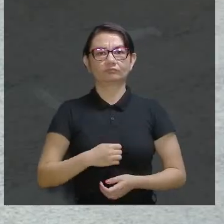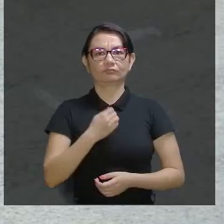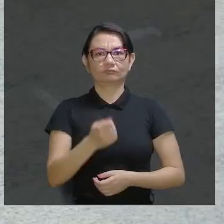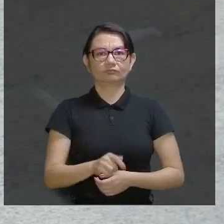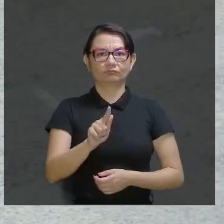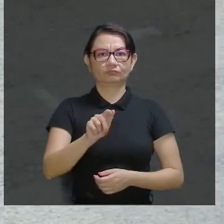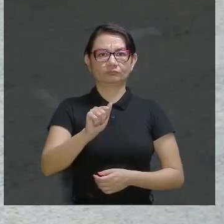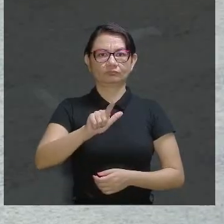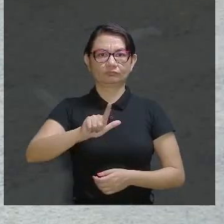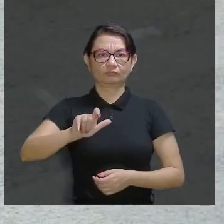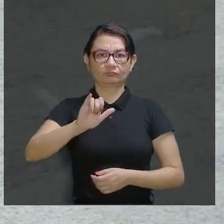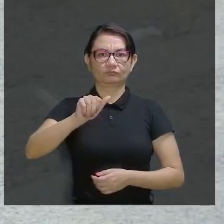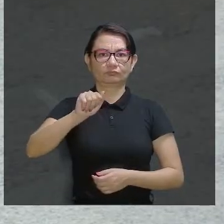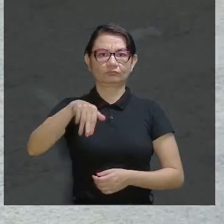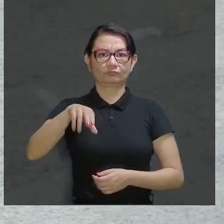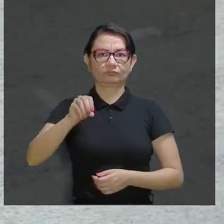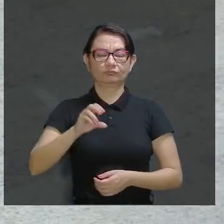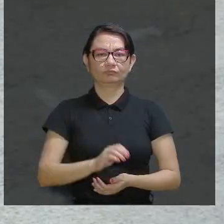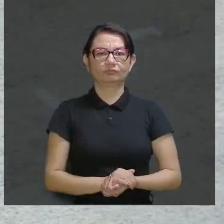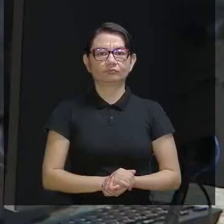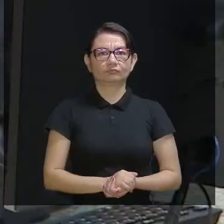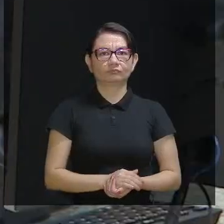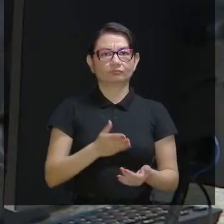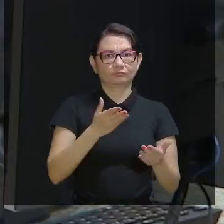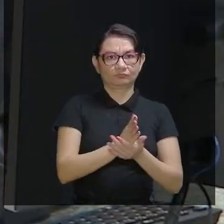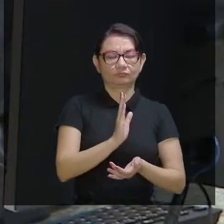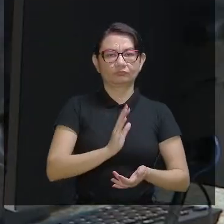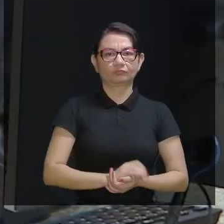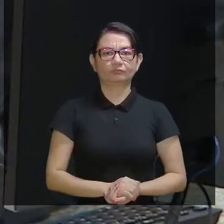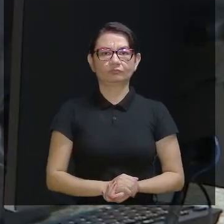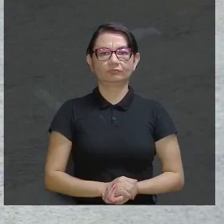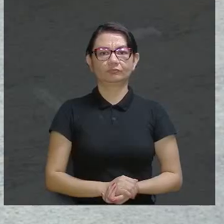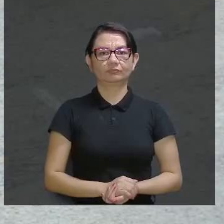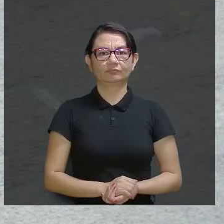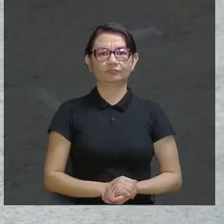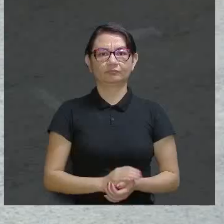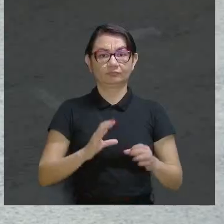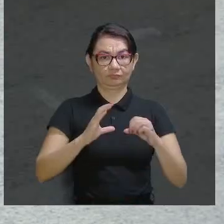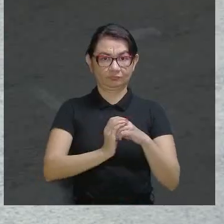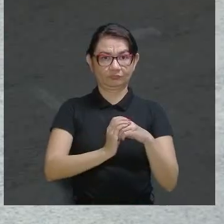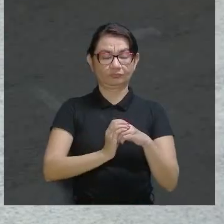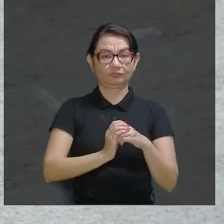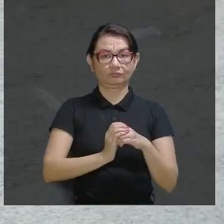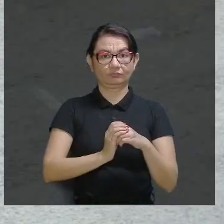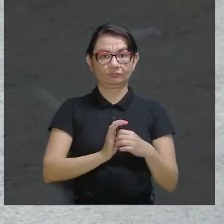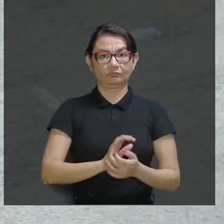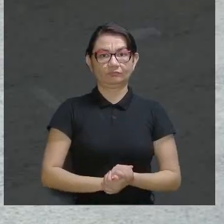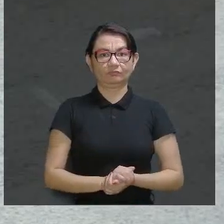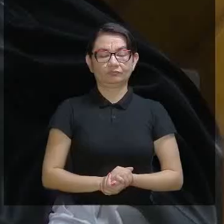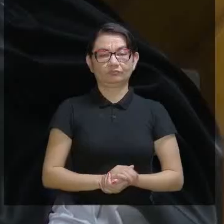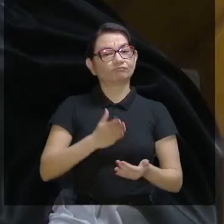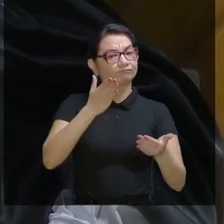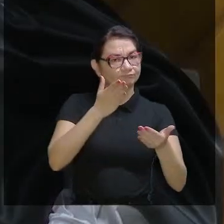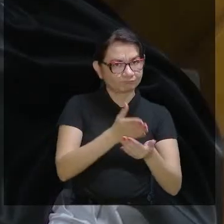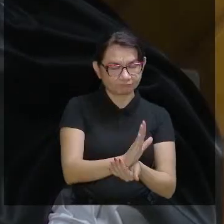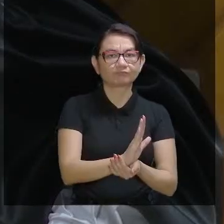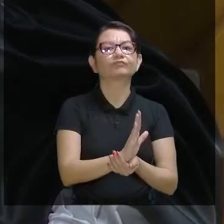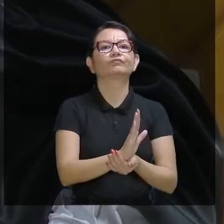Galiano Sei? Acompanhe, senhor Juiz presidente. Galiano Sei? Acompanhe. O Tribunal Regional Eleitoral do Amapá